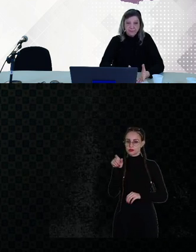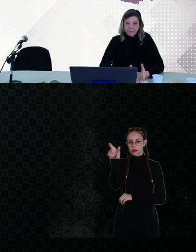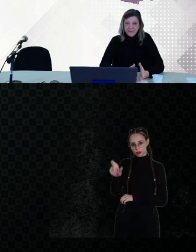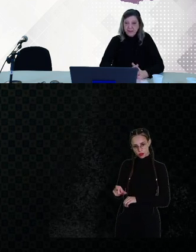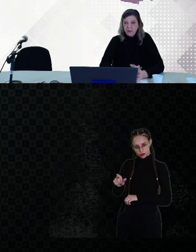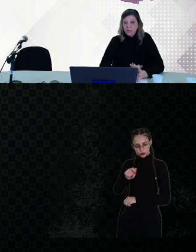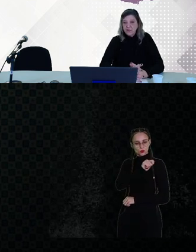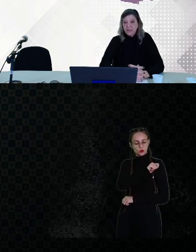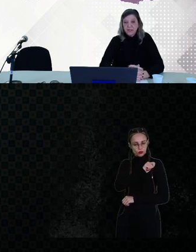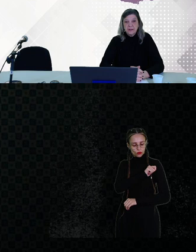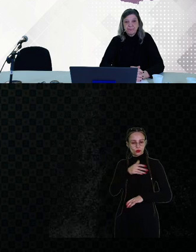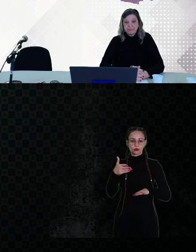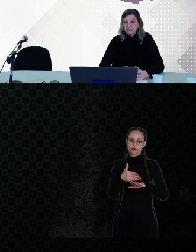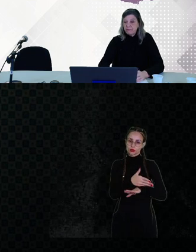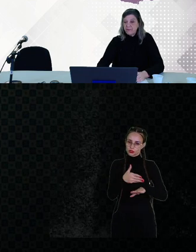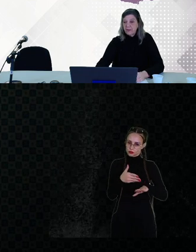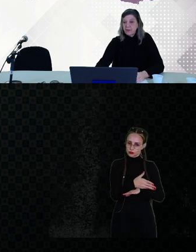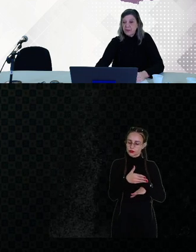participação, então,